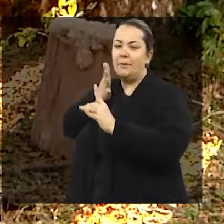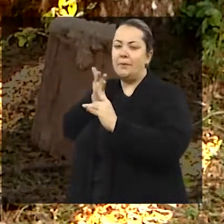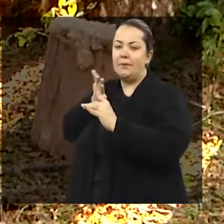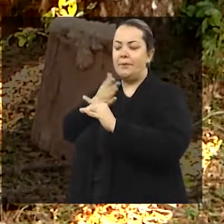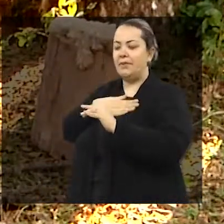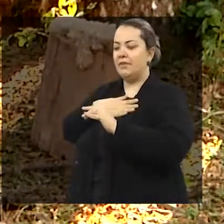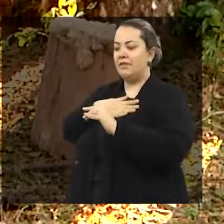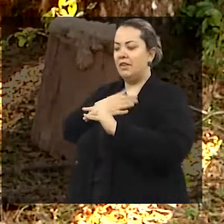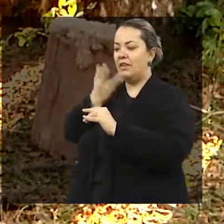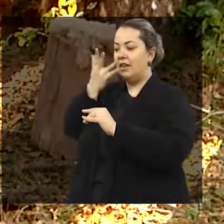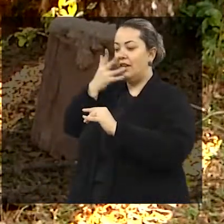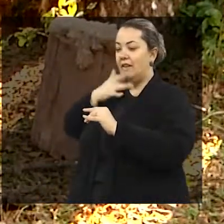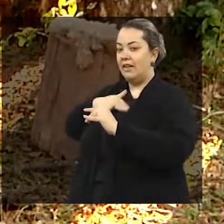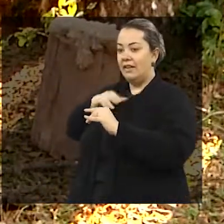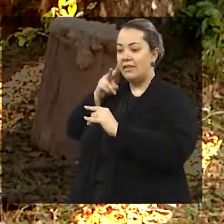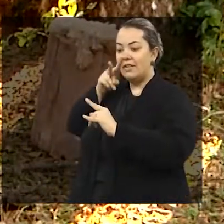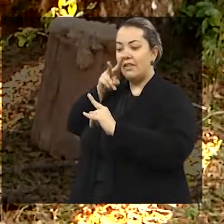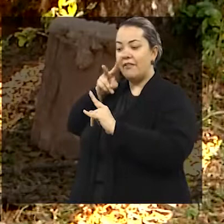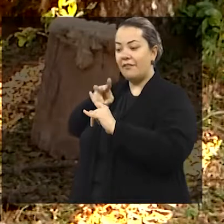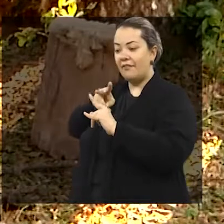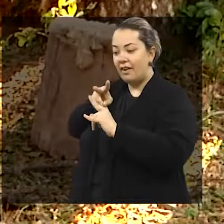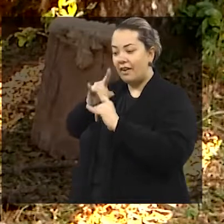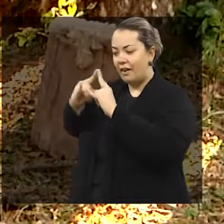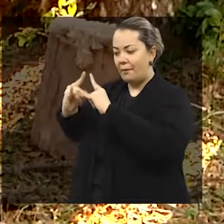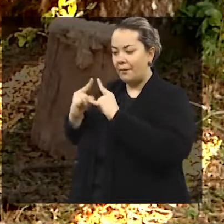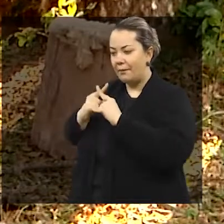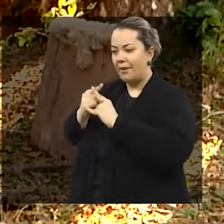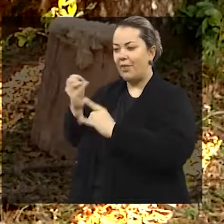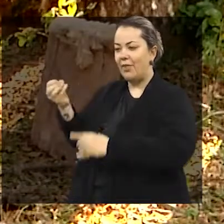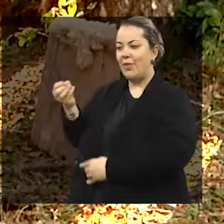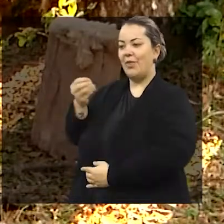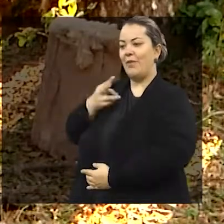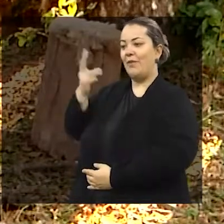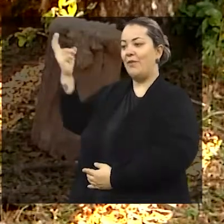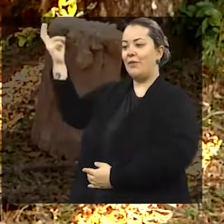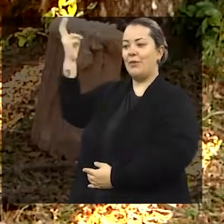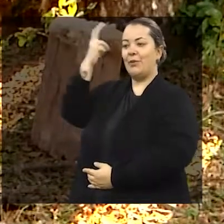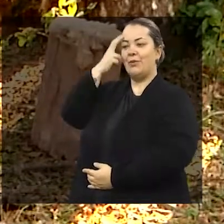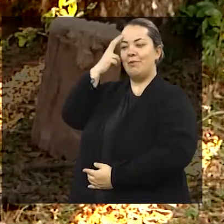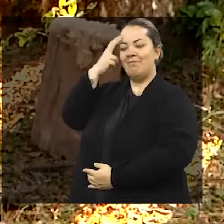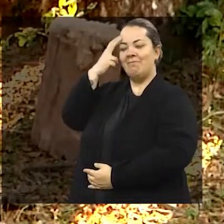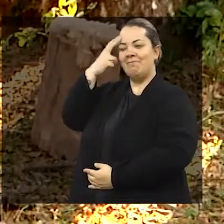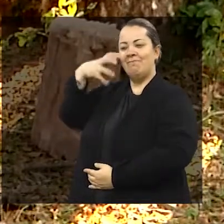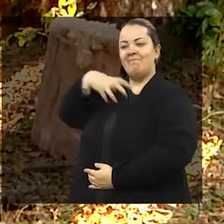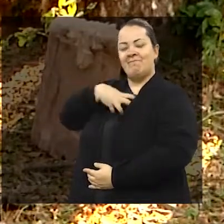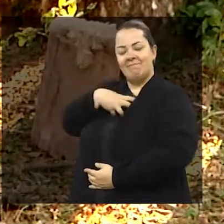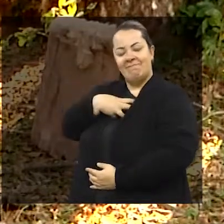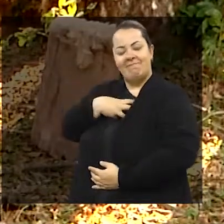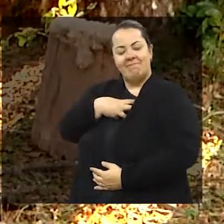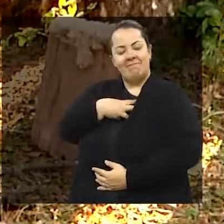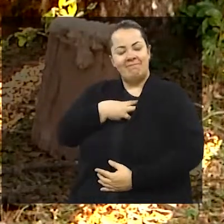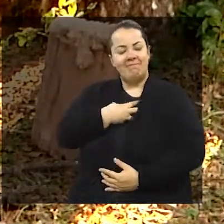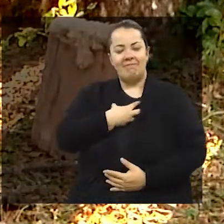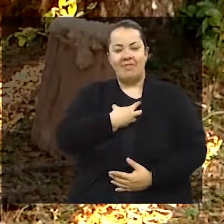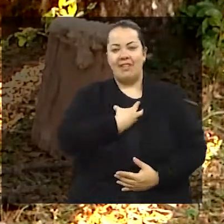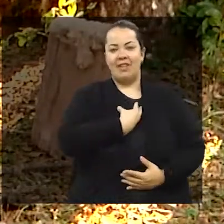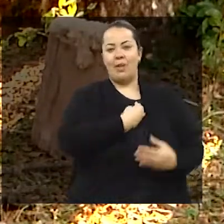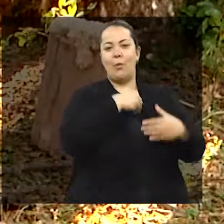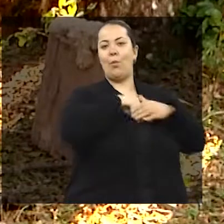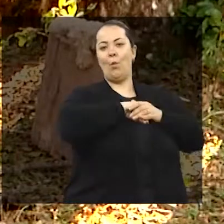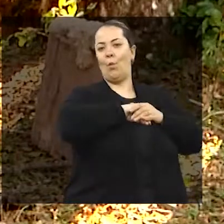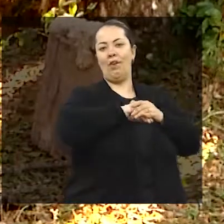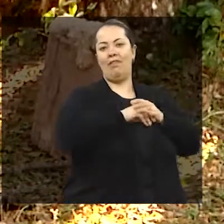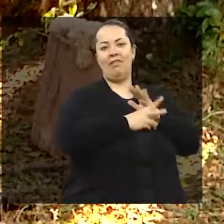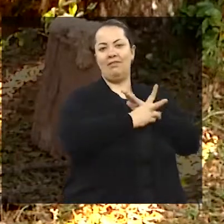participar é a coisa melhor que tem agora organizar montar estruturar buscar apoio buscar tudo